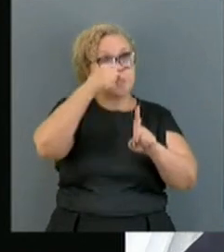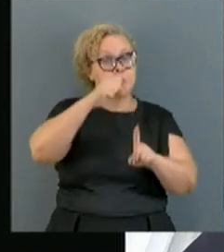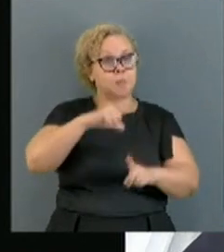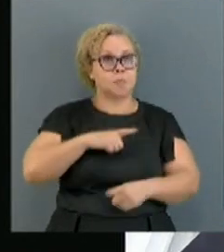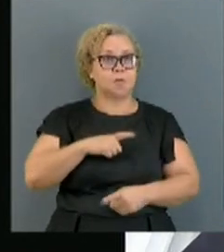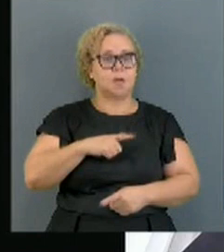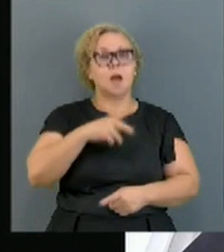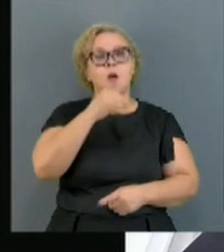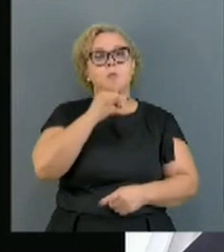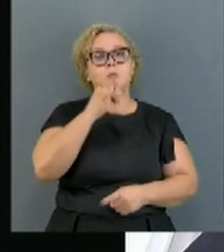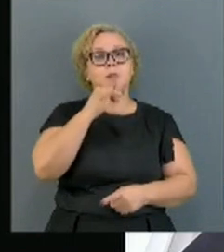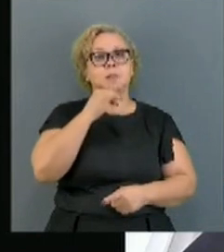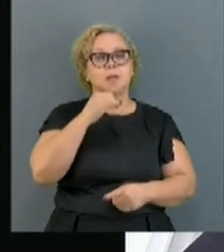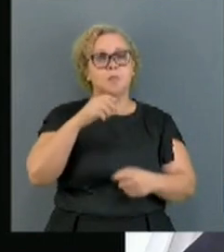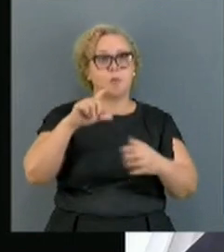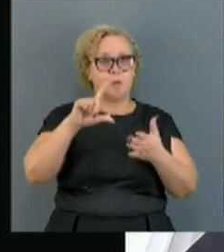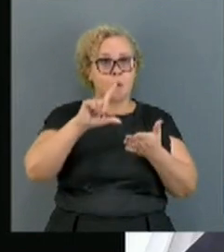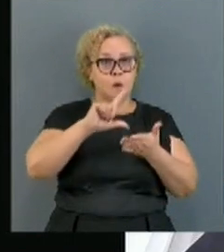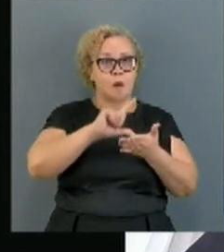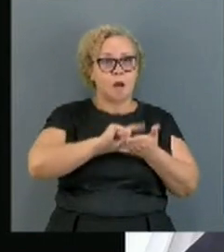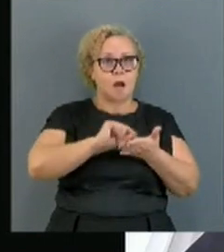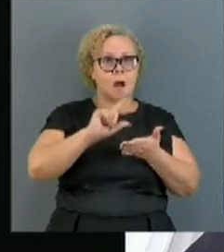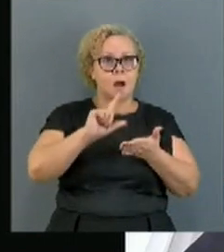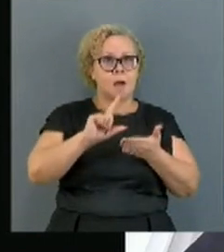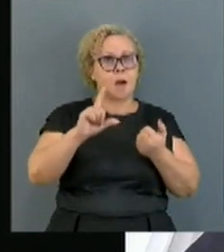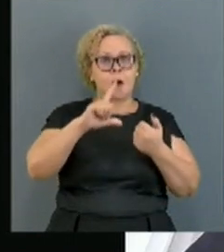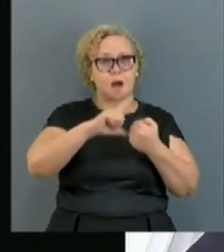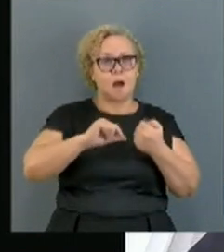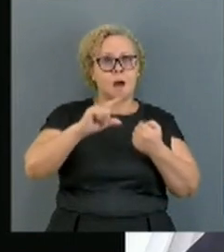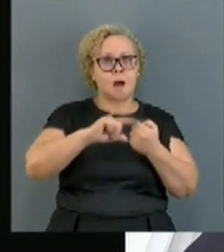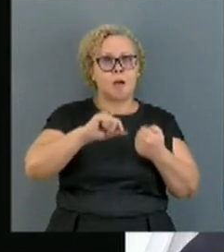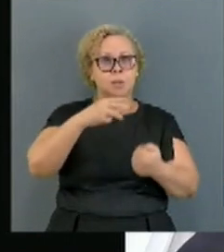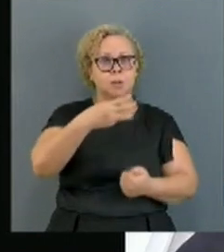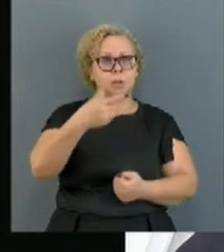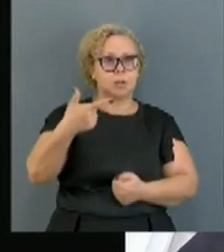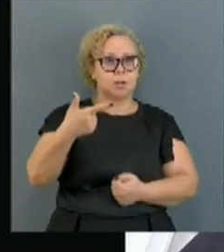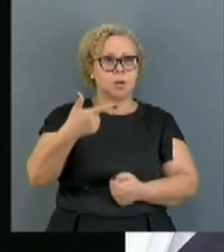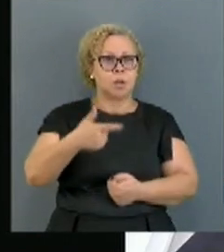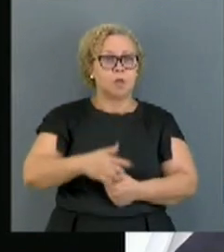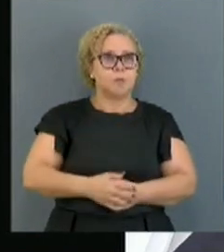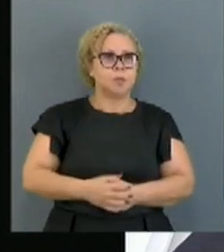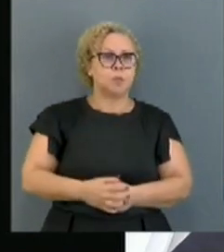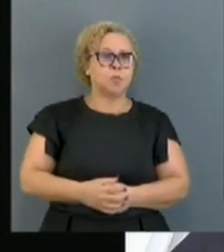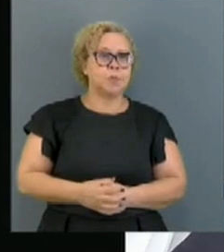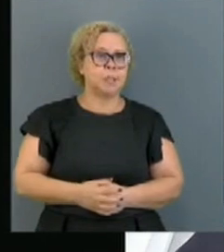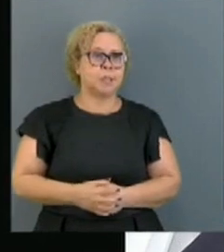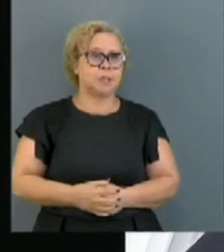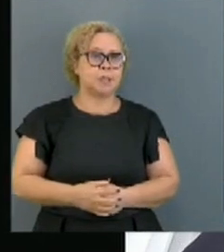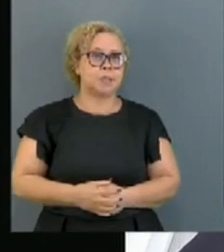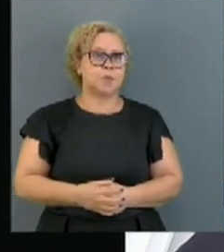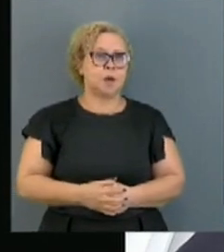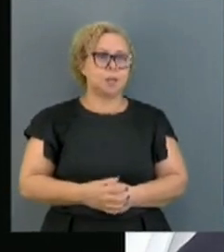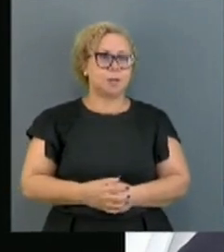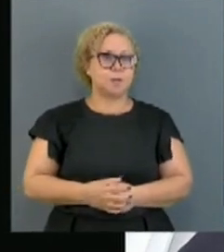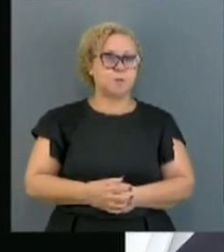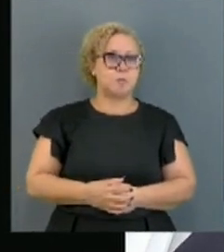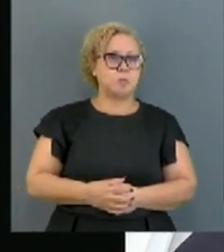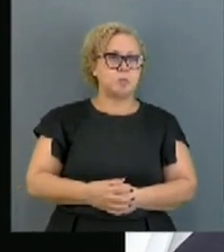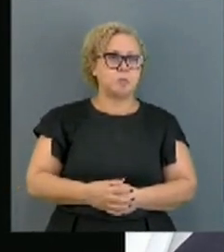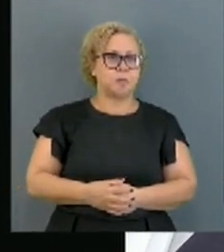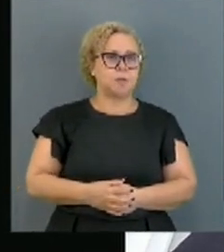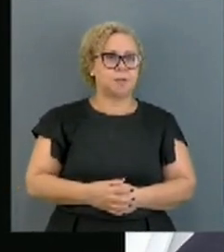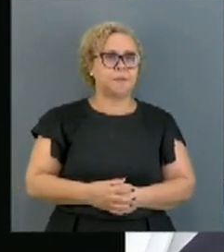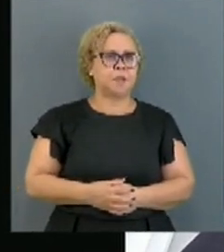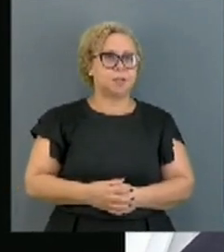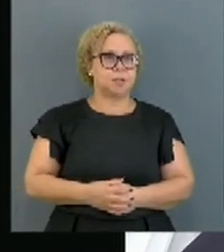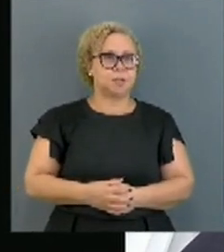32, existe um conceito de garantia de 10 anos, que o desenvolvedor deve garantir por até 10 anos.